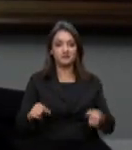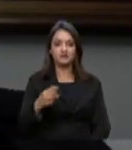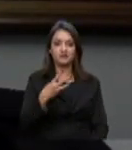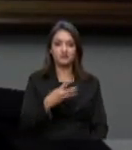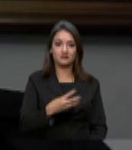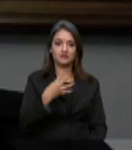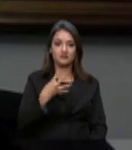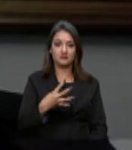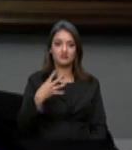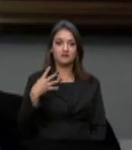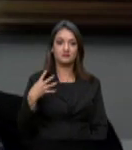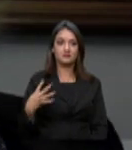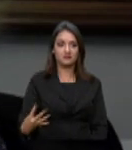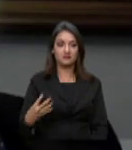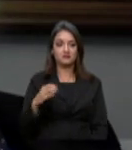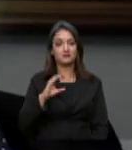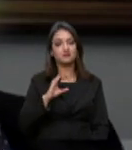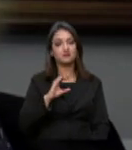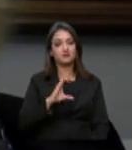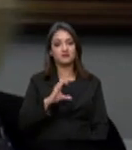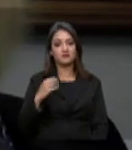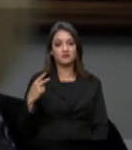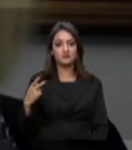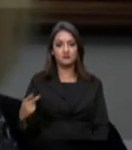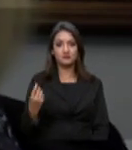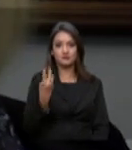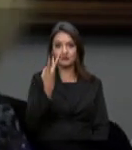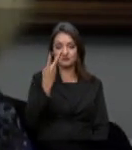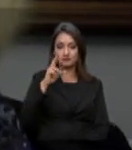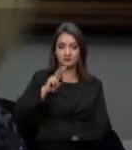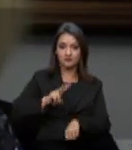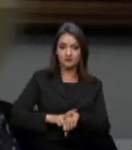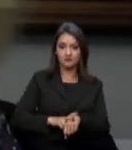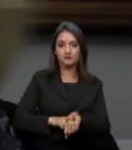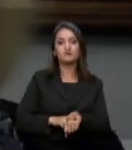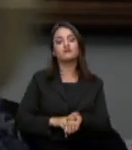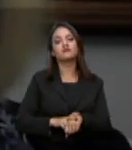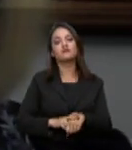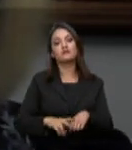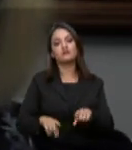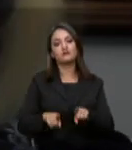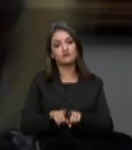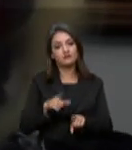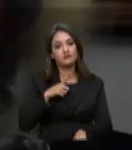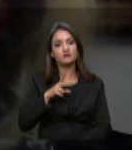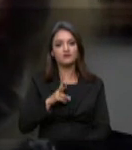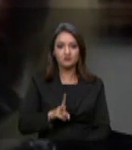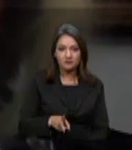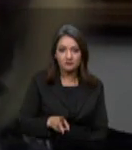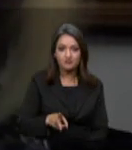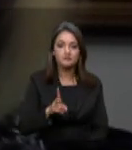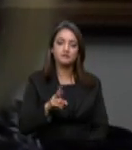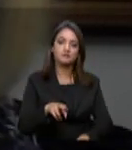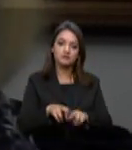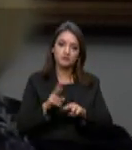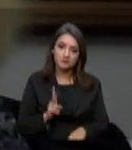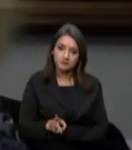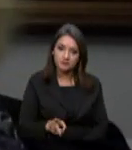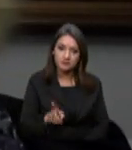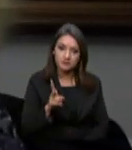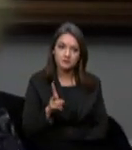há 344 do Código Penal os três vezes em regime de continuidade delitiva